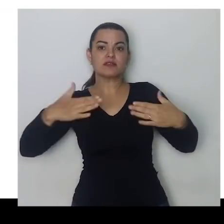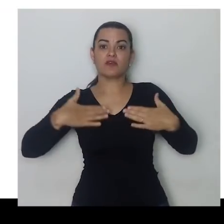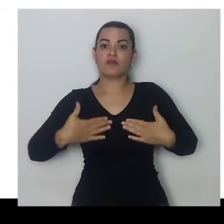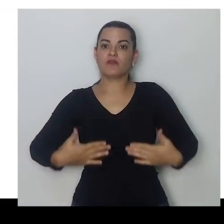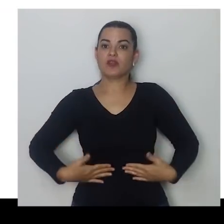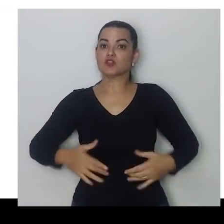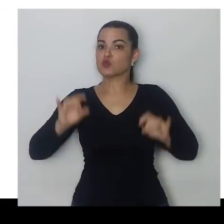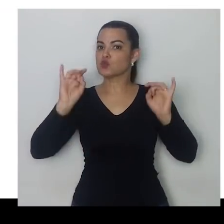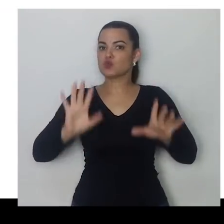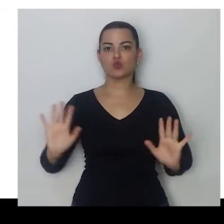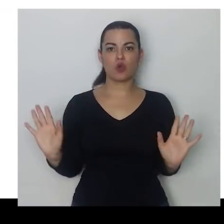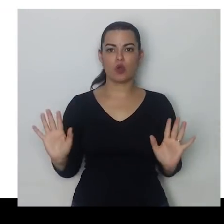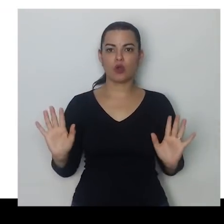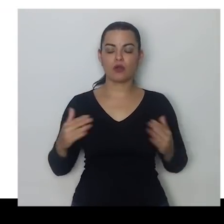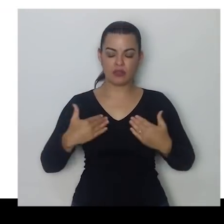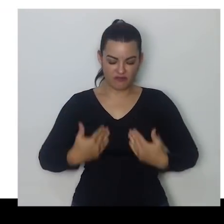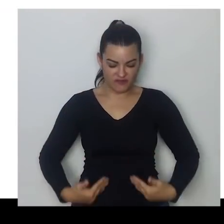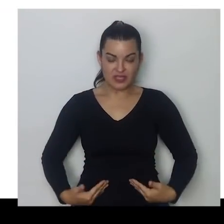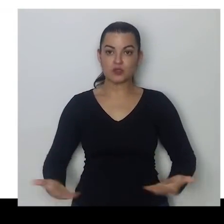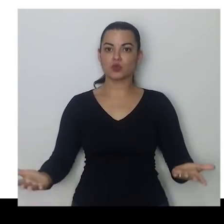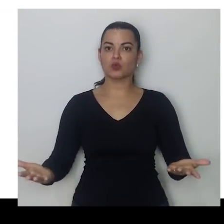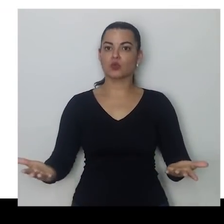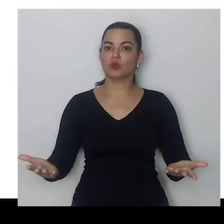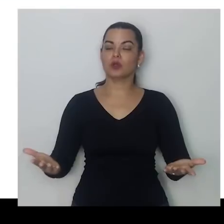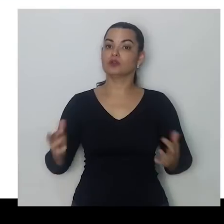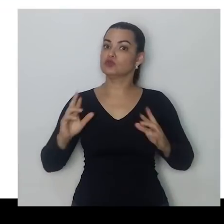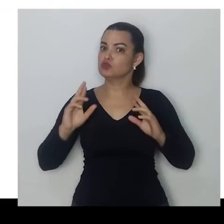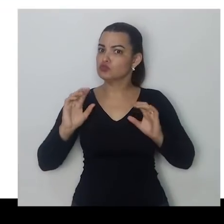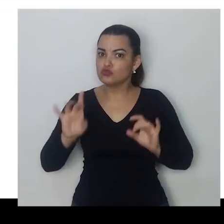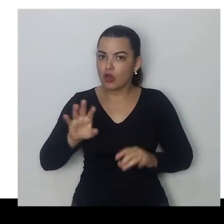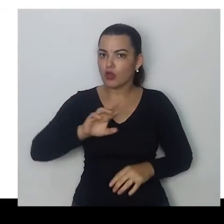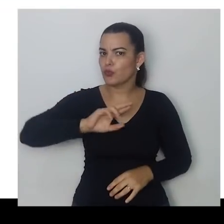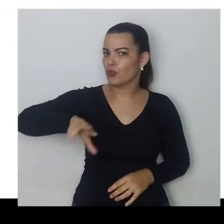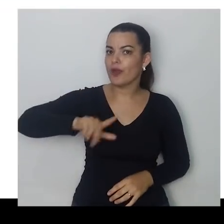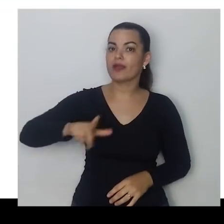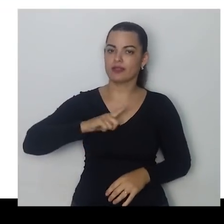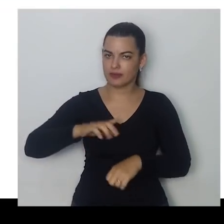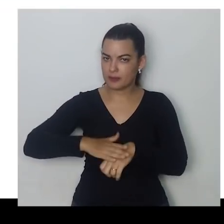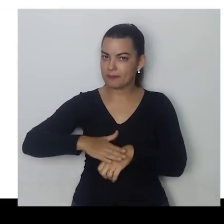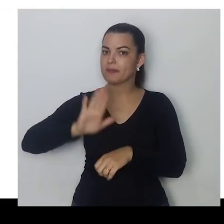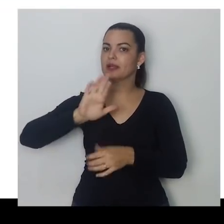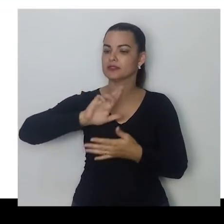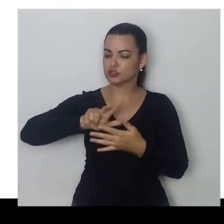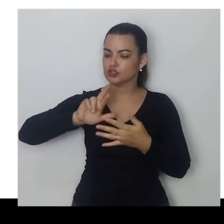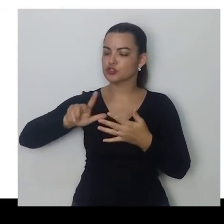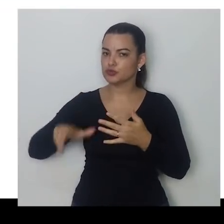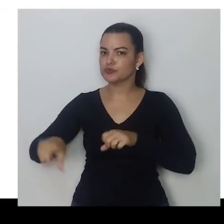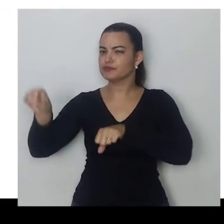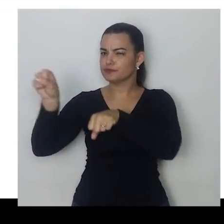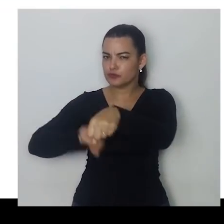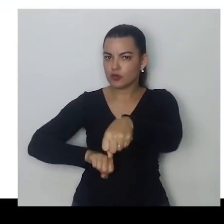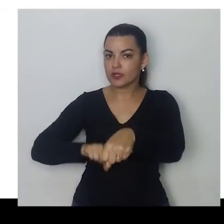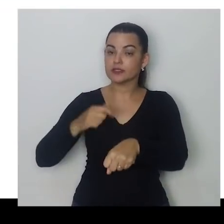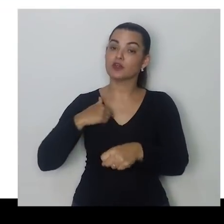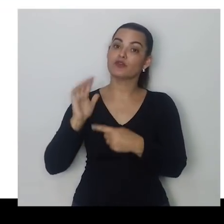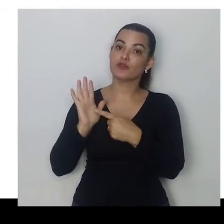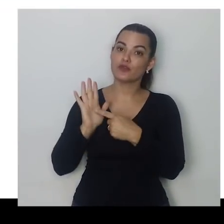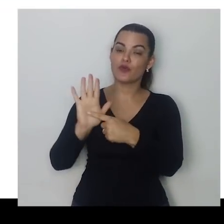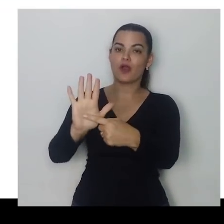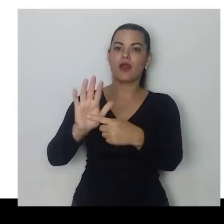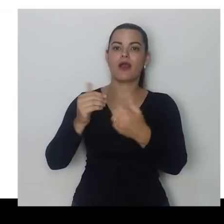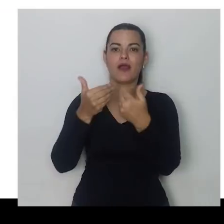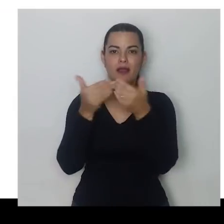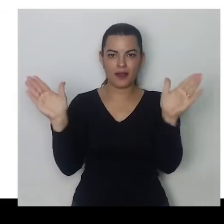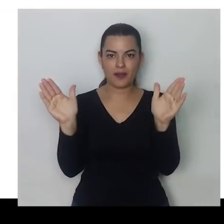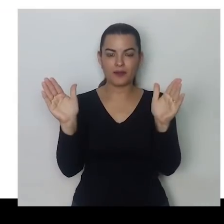pessoas acaba acreditando que seja a violência, tá bom? Então eu vou abrir aqui o aplicativo